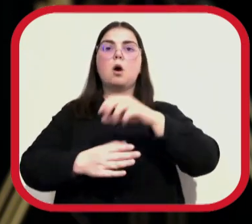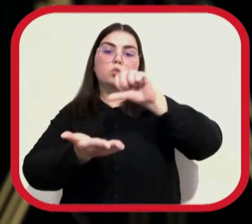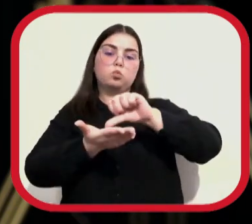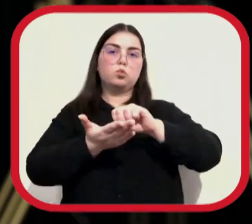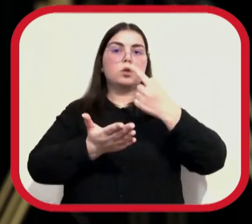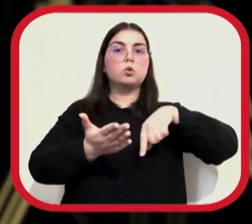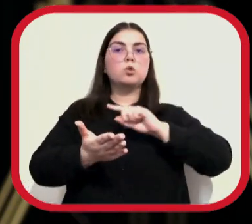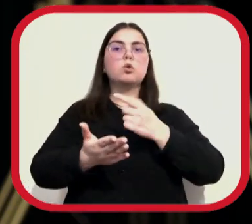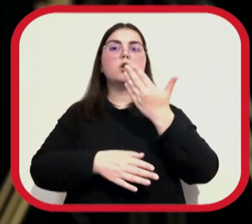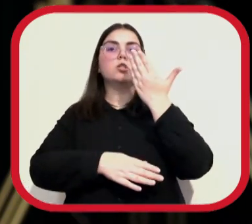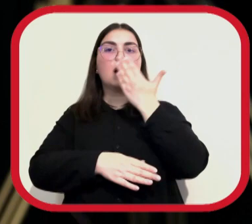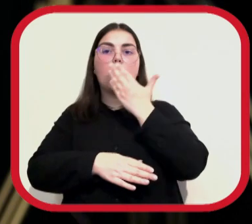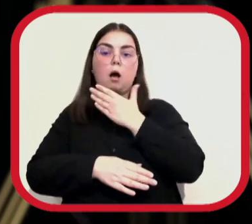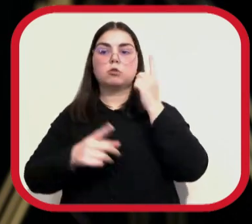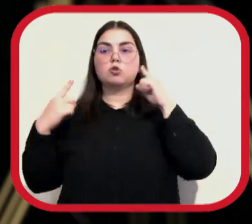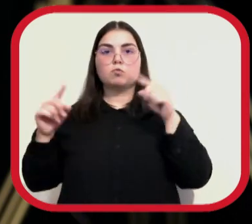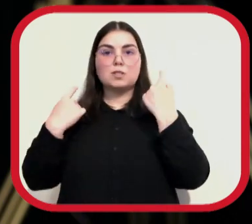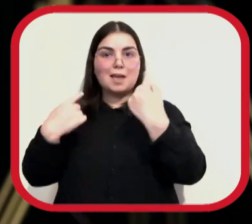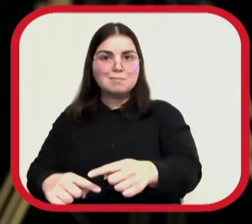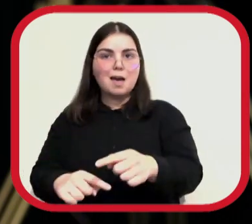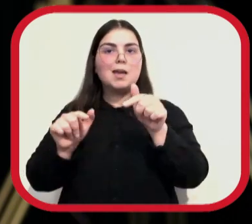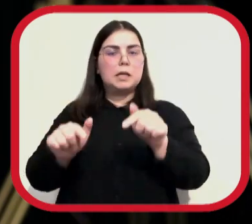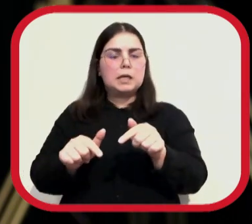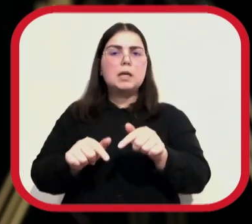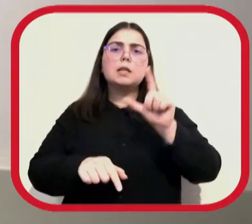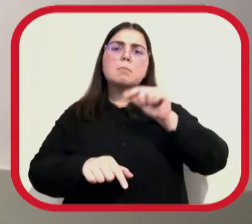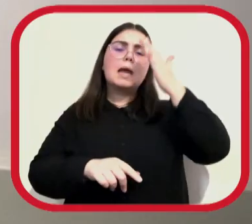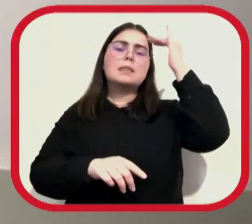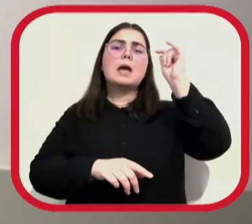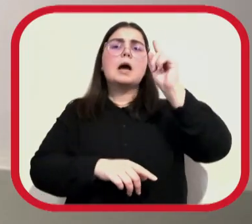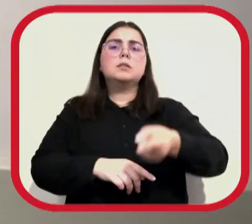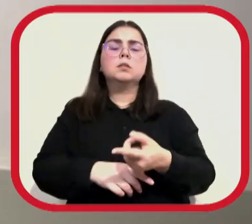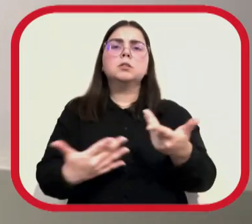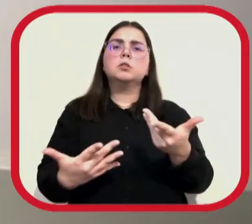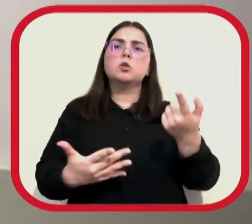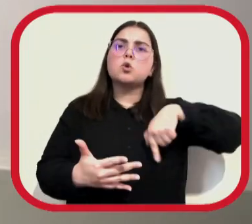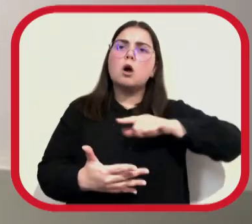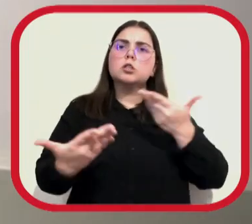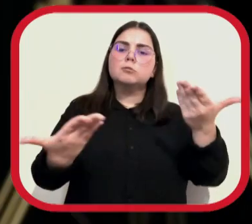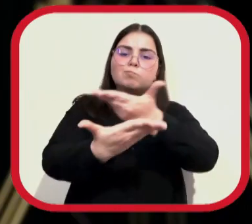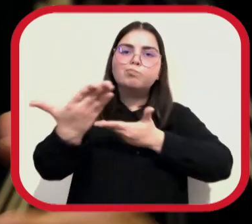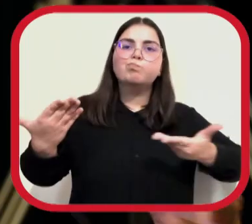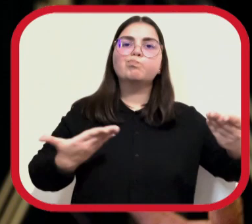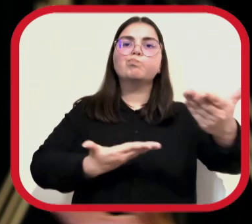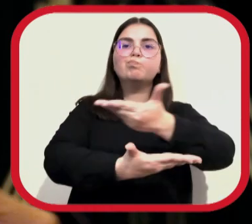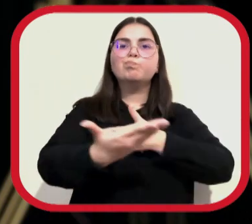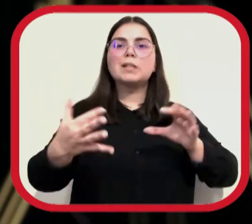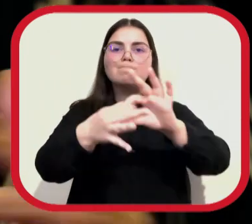instalações cedidas pelo Senjor para termos aulas de música aqui e, portanto, temos essa ideia